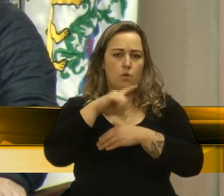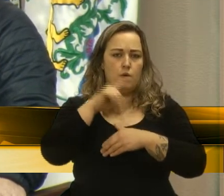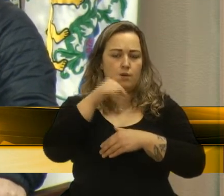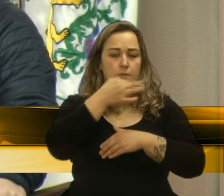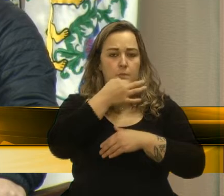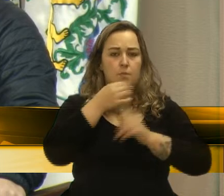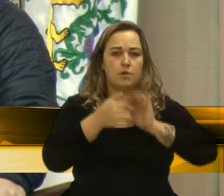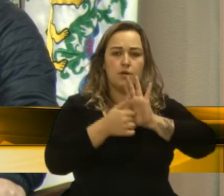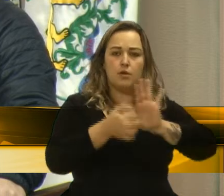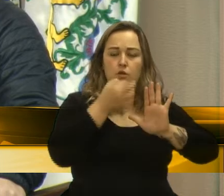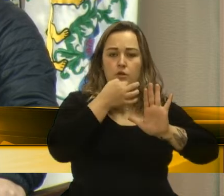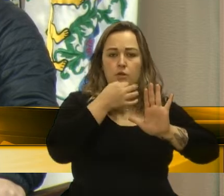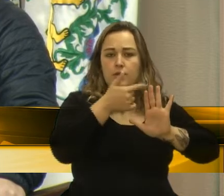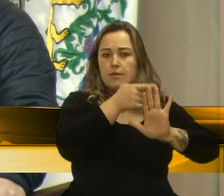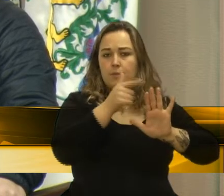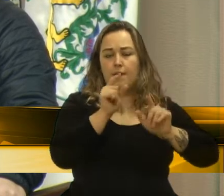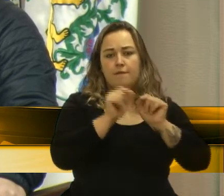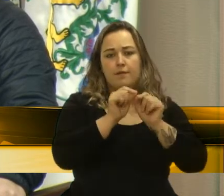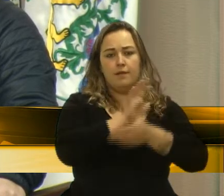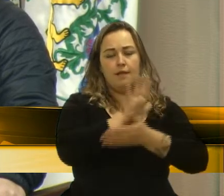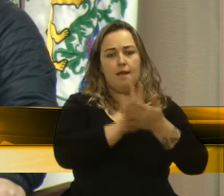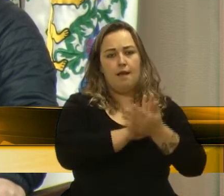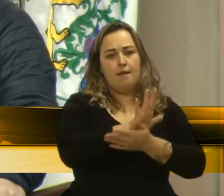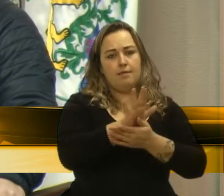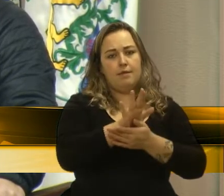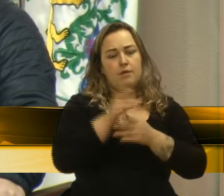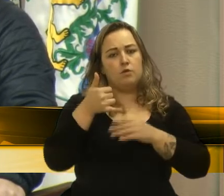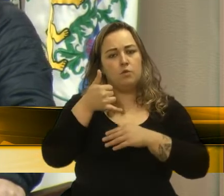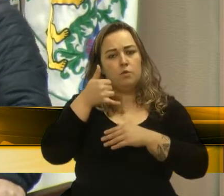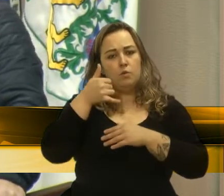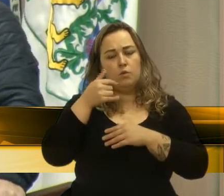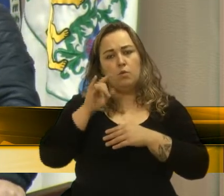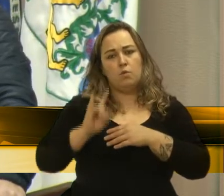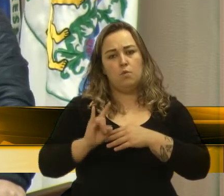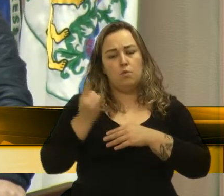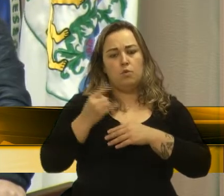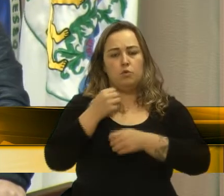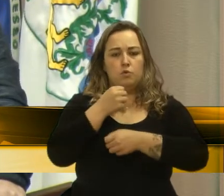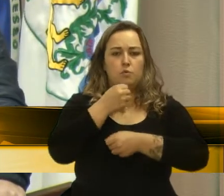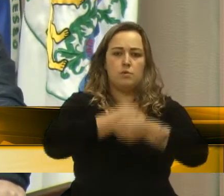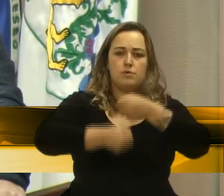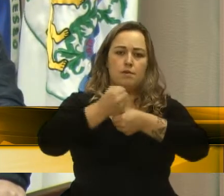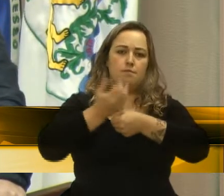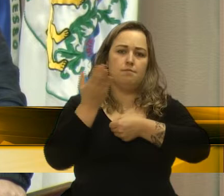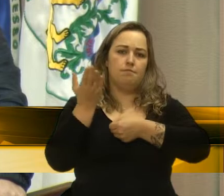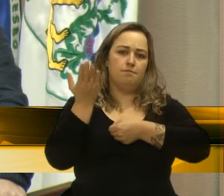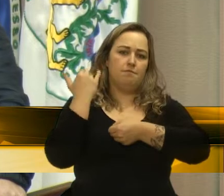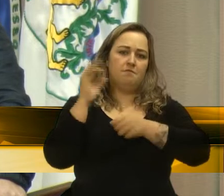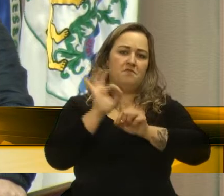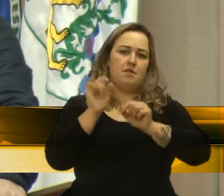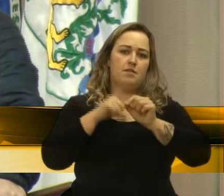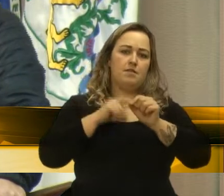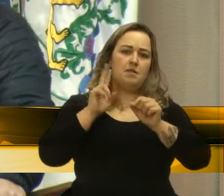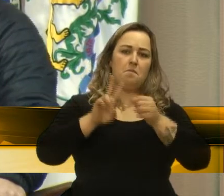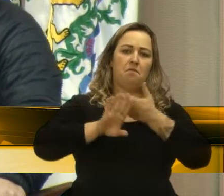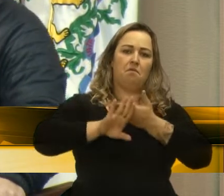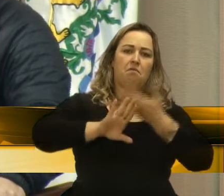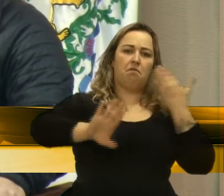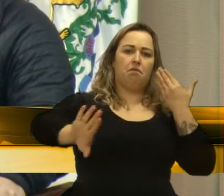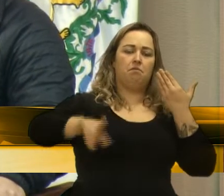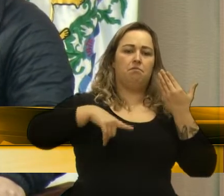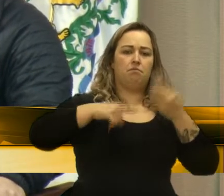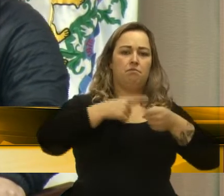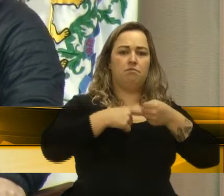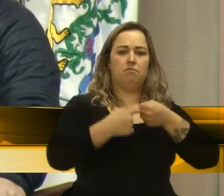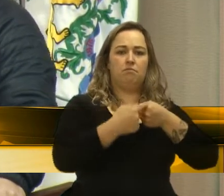do Sul não vem fazendo nesses últimos anos. O que Caxias do Sul não vem fazendo nesses últimos anos, que é esse afastamento total da cidade dos